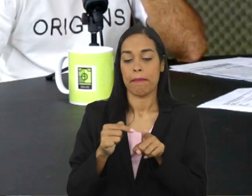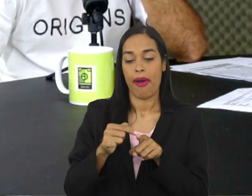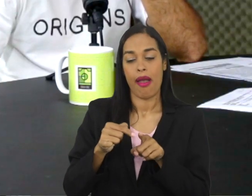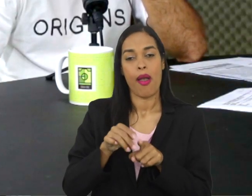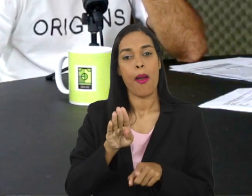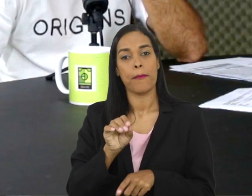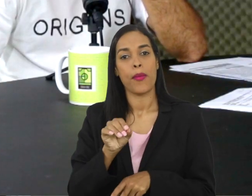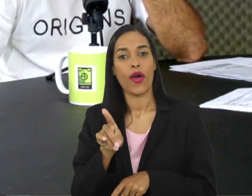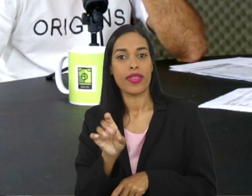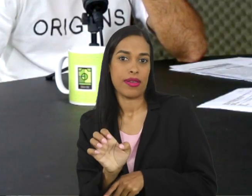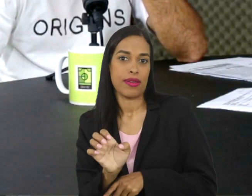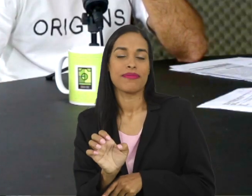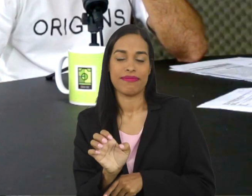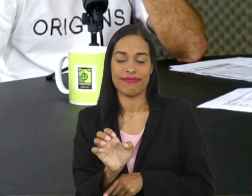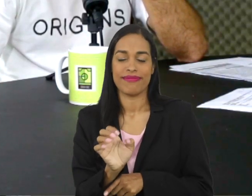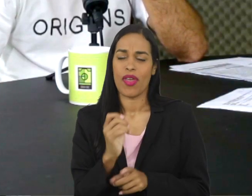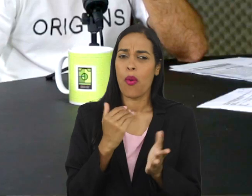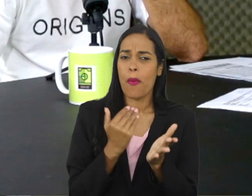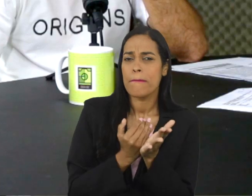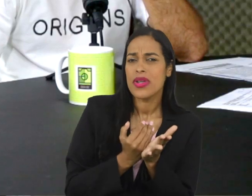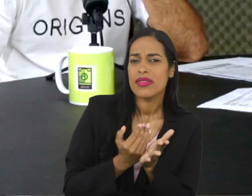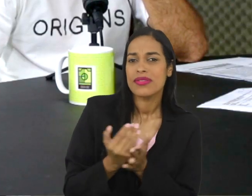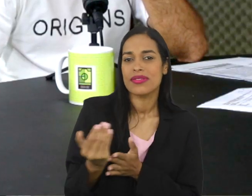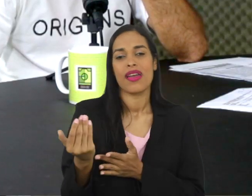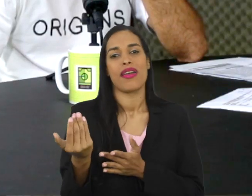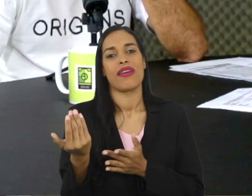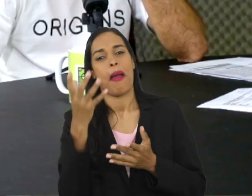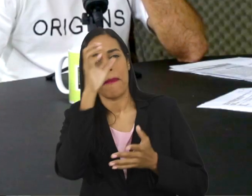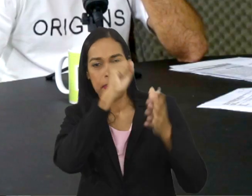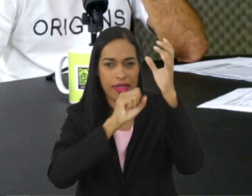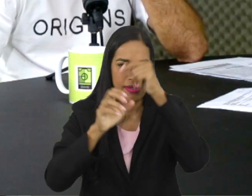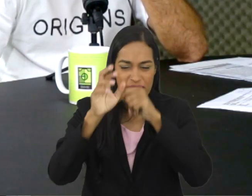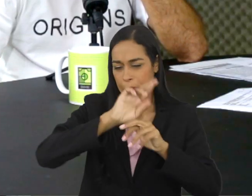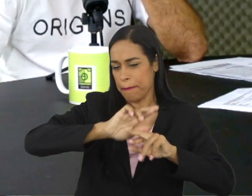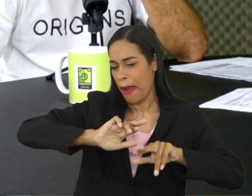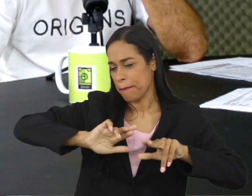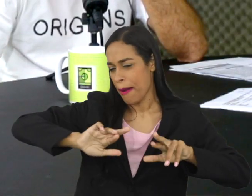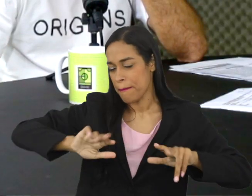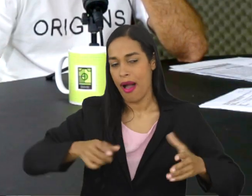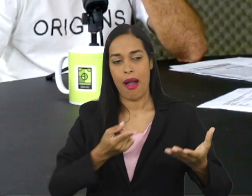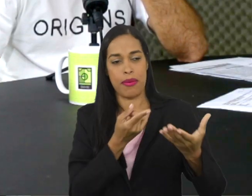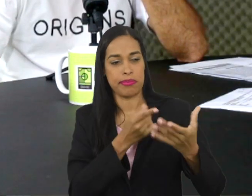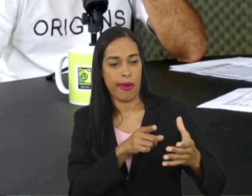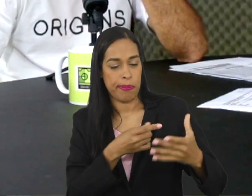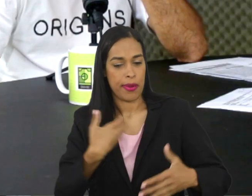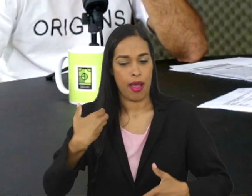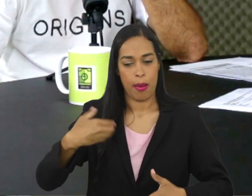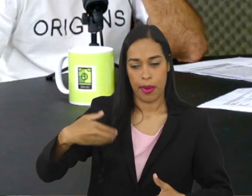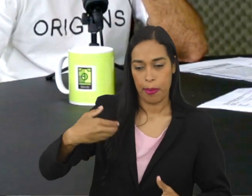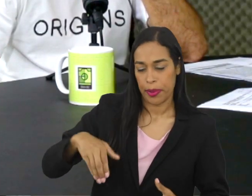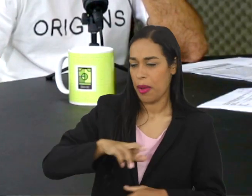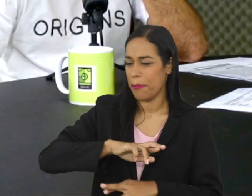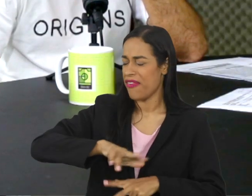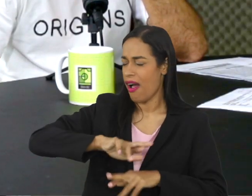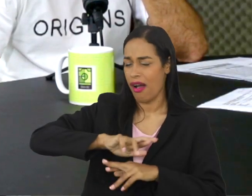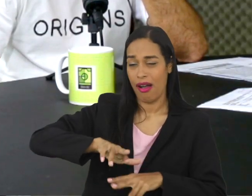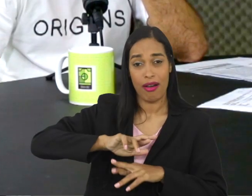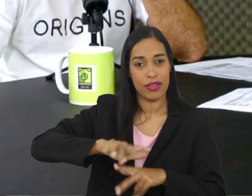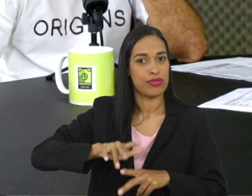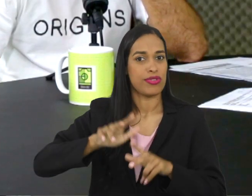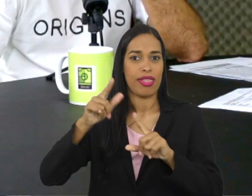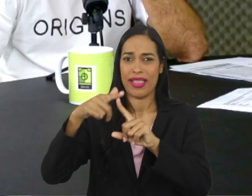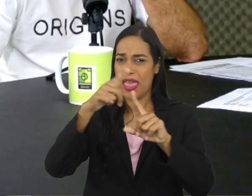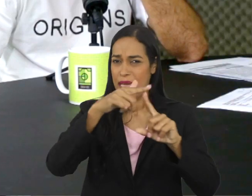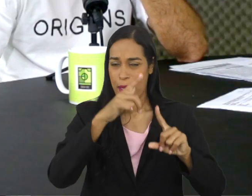E eu comecei a tocar timbal, agogô, AB. Depois